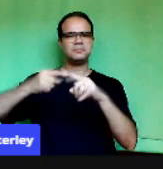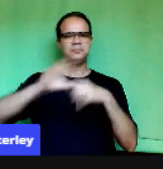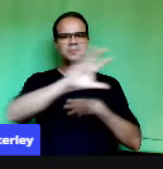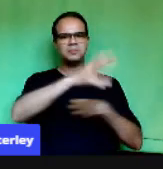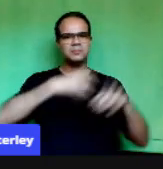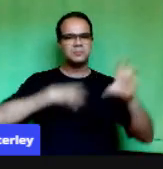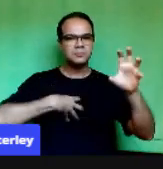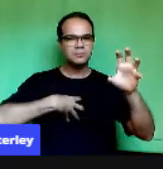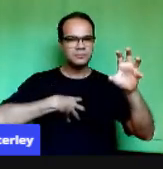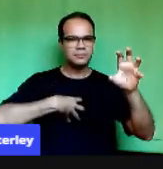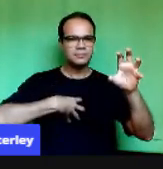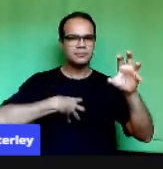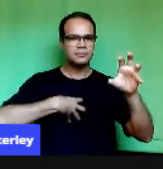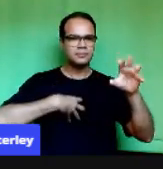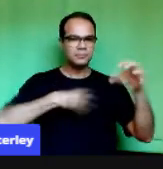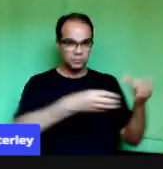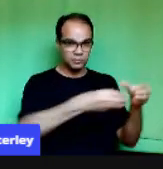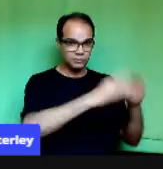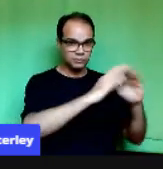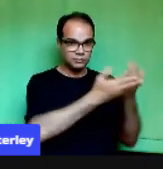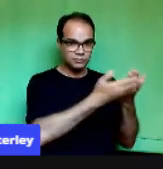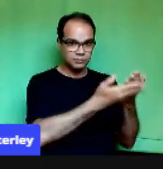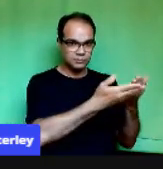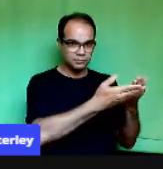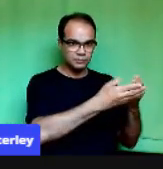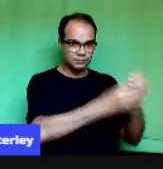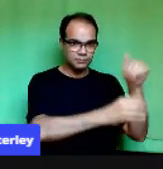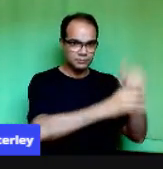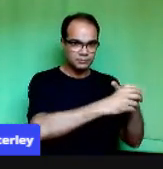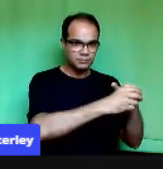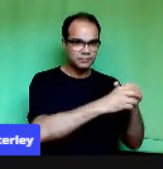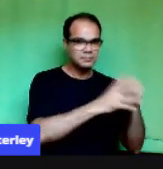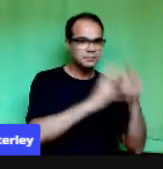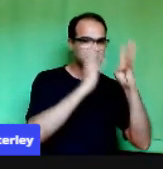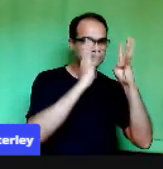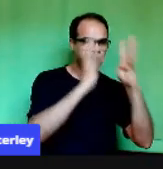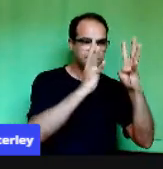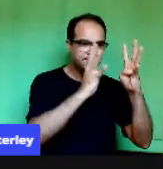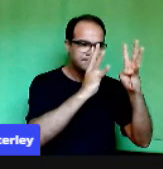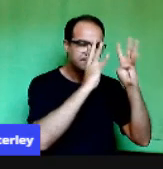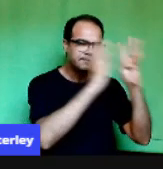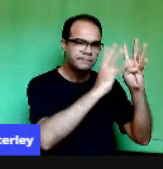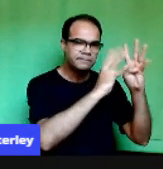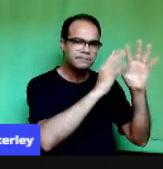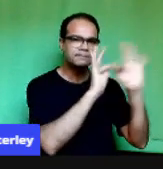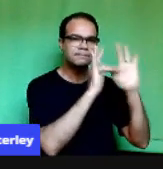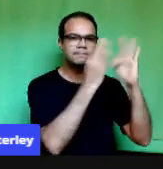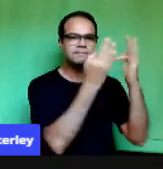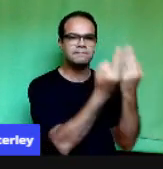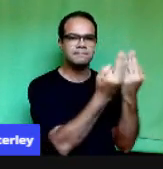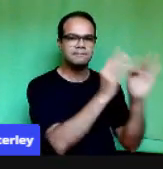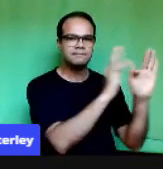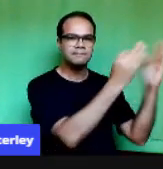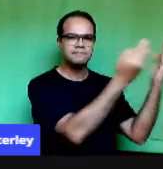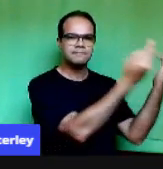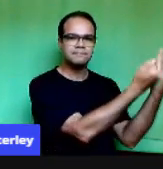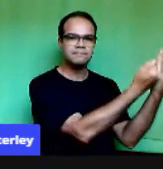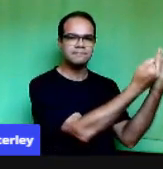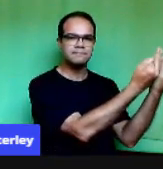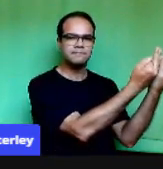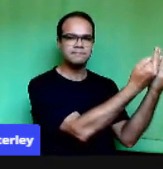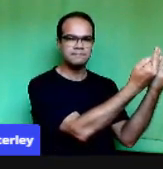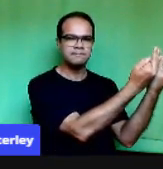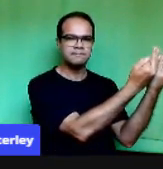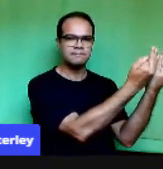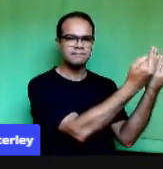comunidade escolar para essa nova realidade. Perceberam? Nova realidade, a qual nós vivemos agora, a qual eu e você